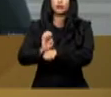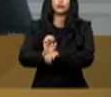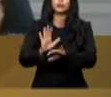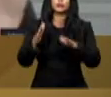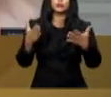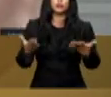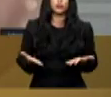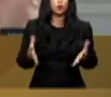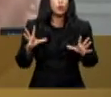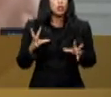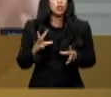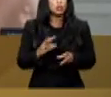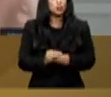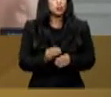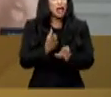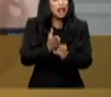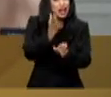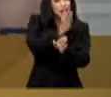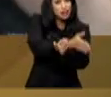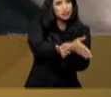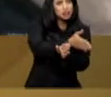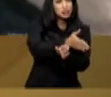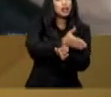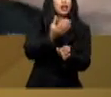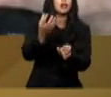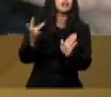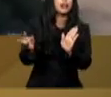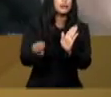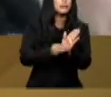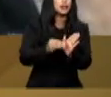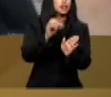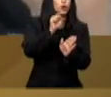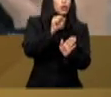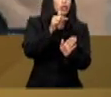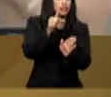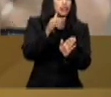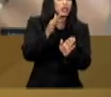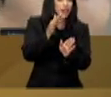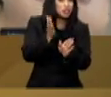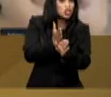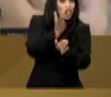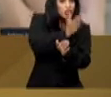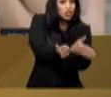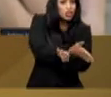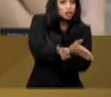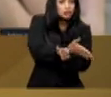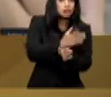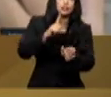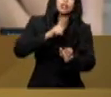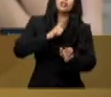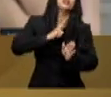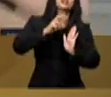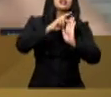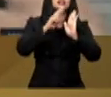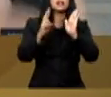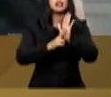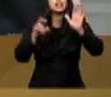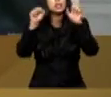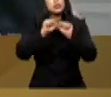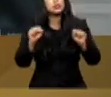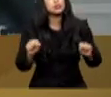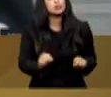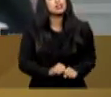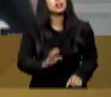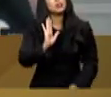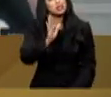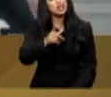uma breve síntese. Antes da Emenda 87, dentro de todas as regras do sistema tributário nacional, já havia